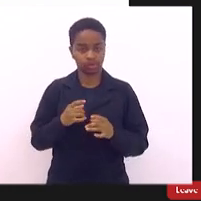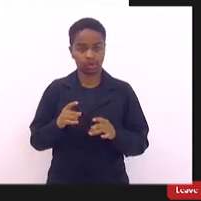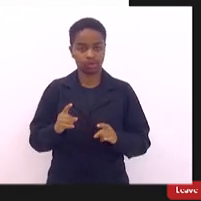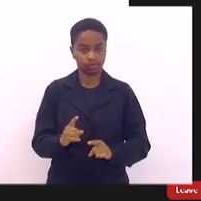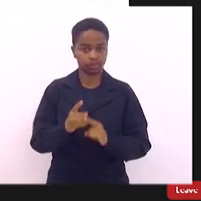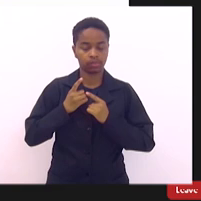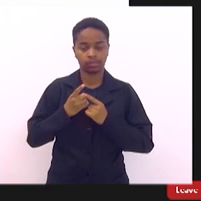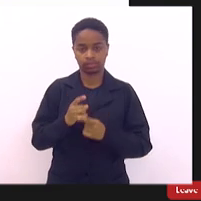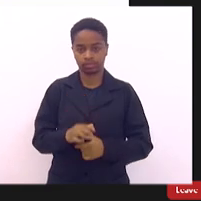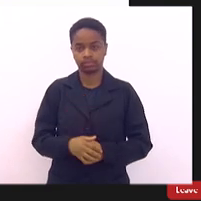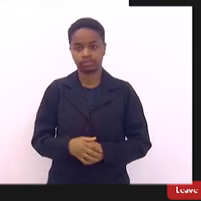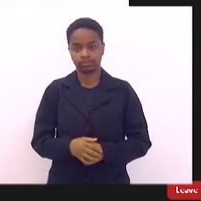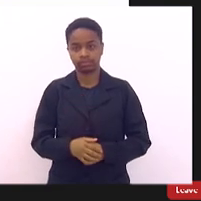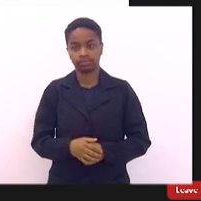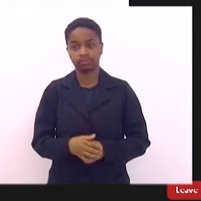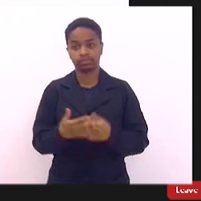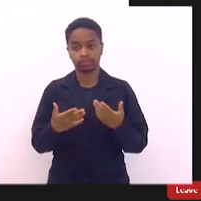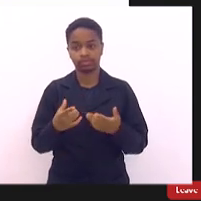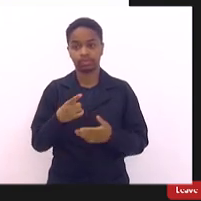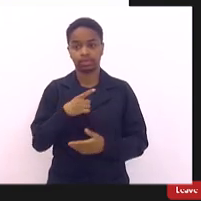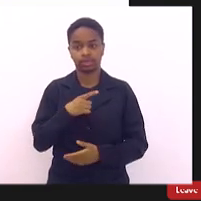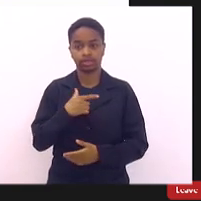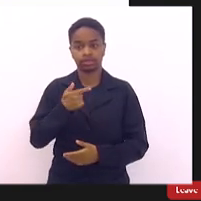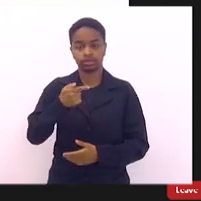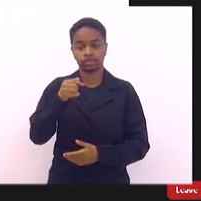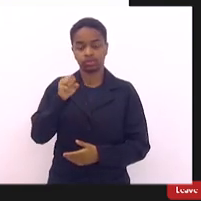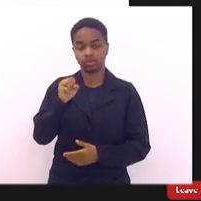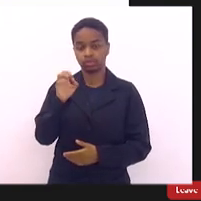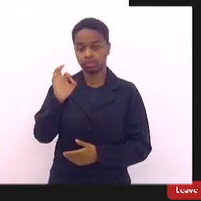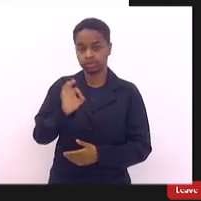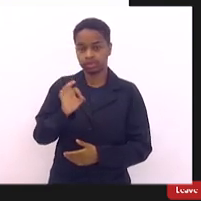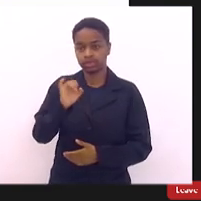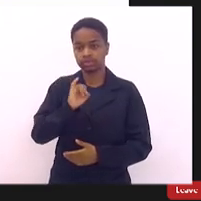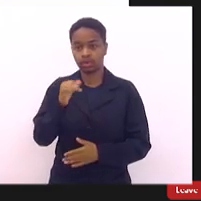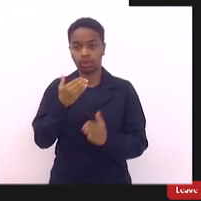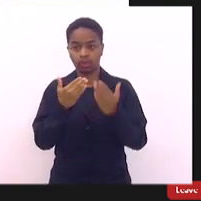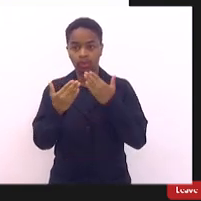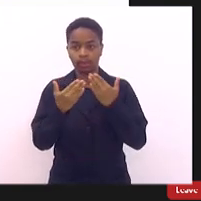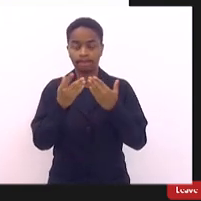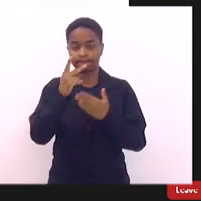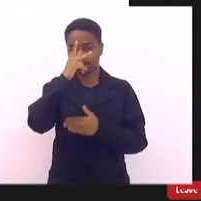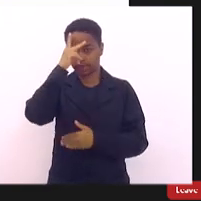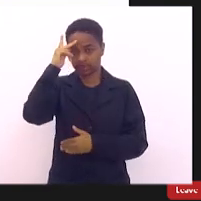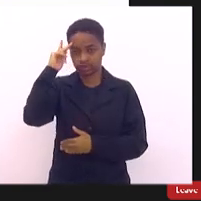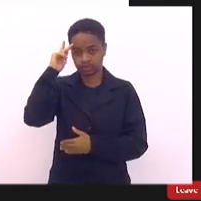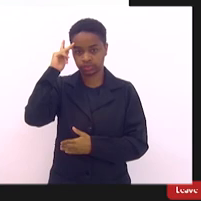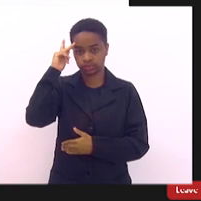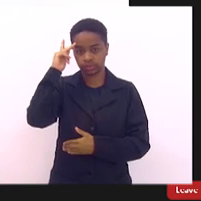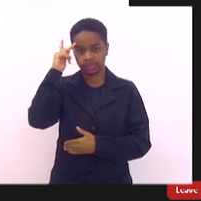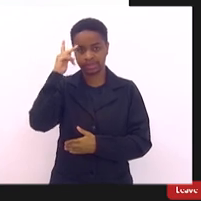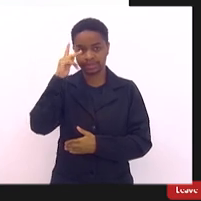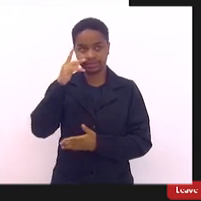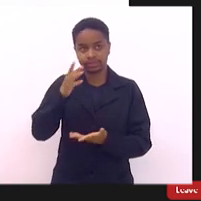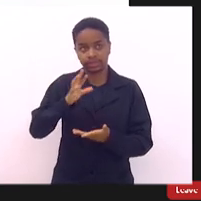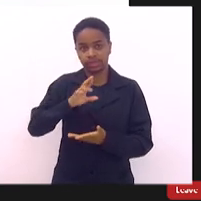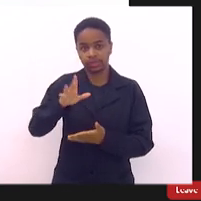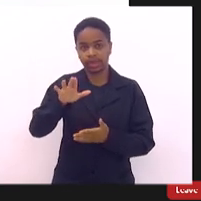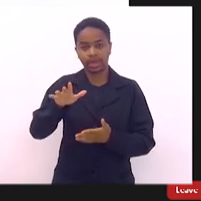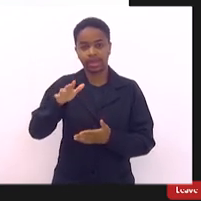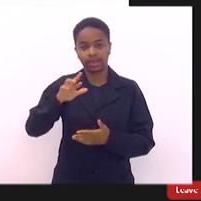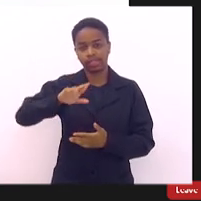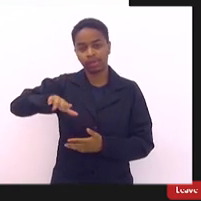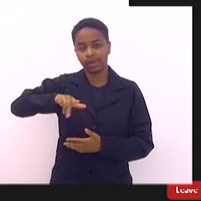contra 58% em relação a usuários, pessoas que não são consideradas esses indivíduos